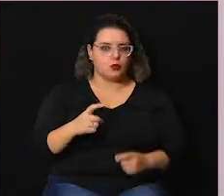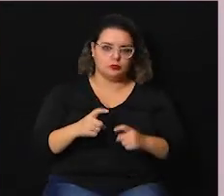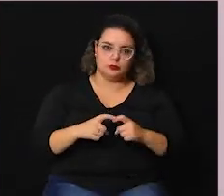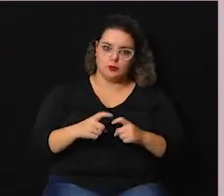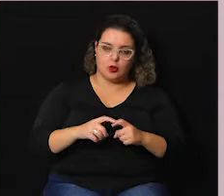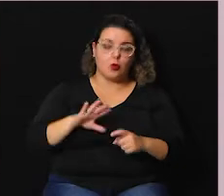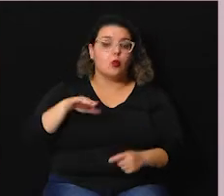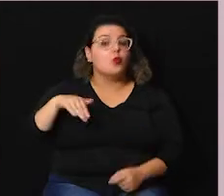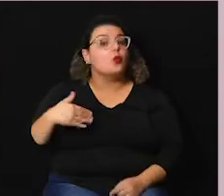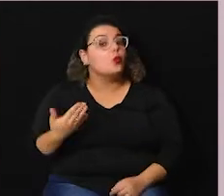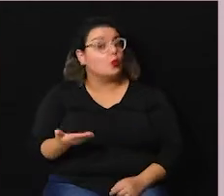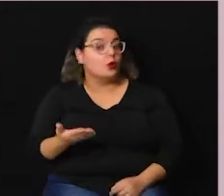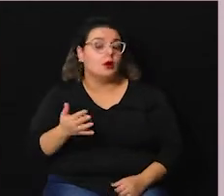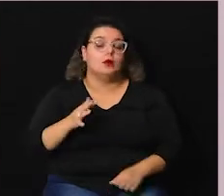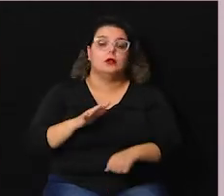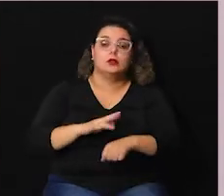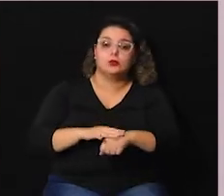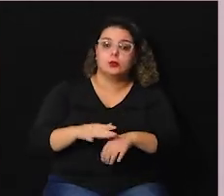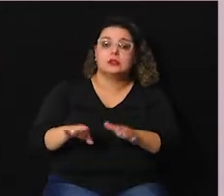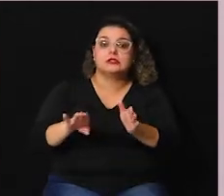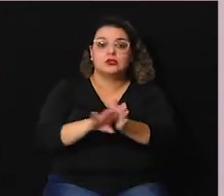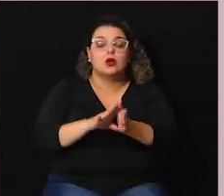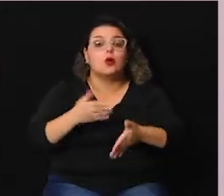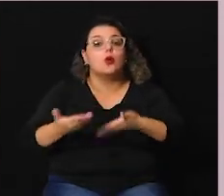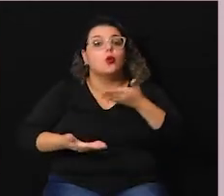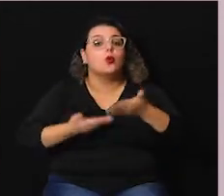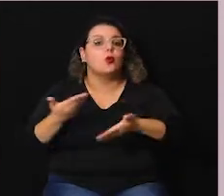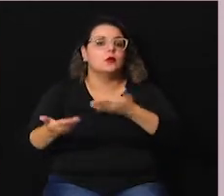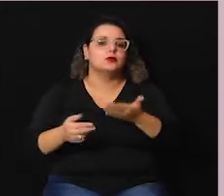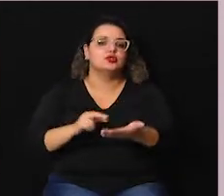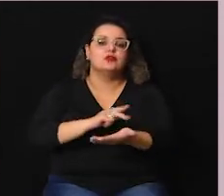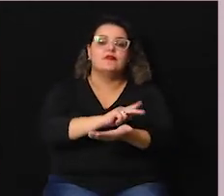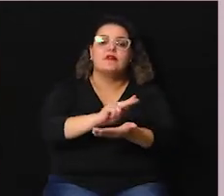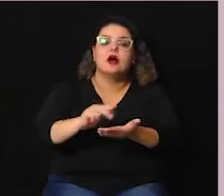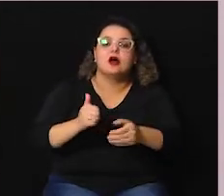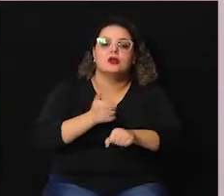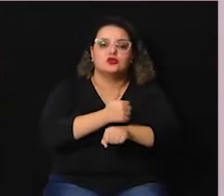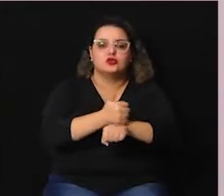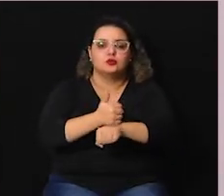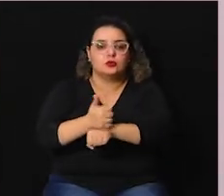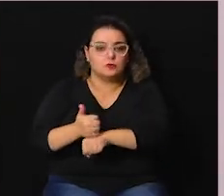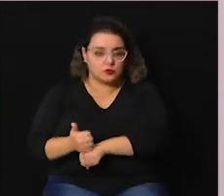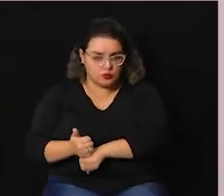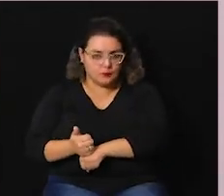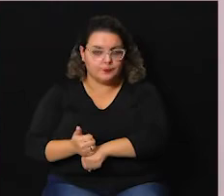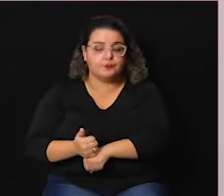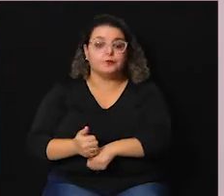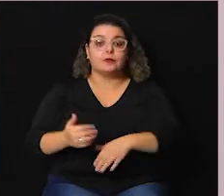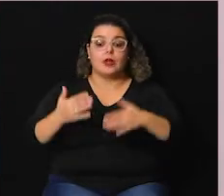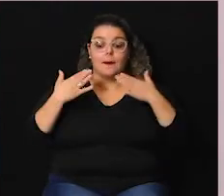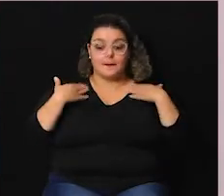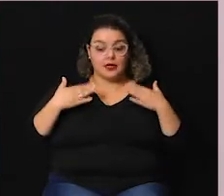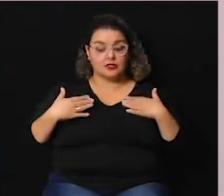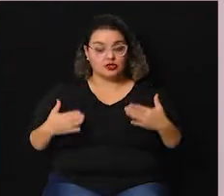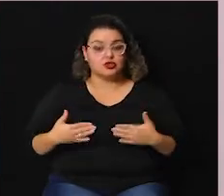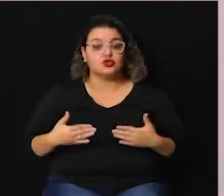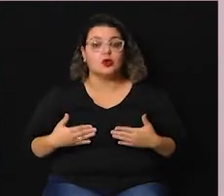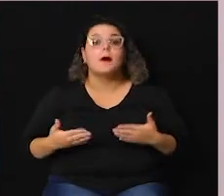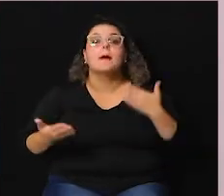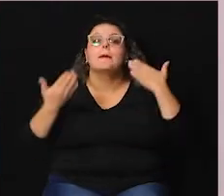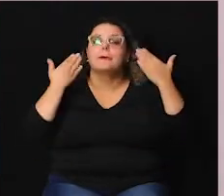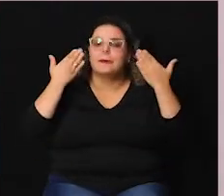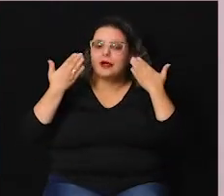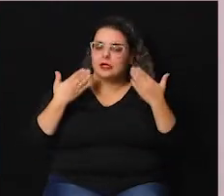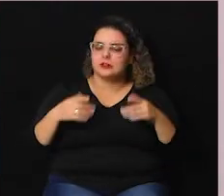procurar quando essa doença chega. É um tratamento multidisciplinar, precisa cuidar tanto da parte física quanto da